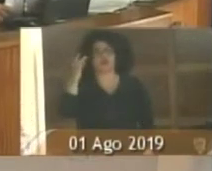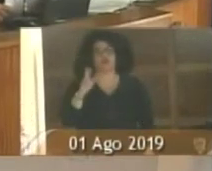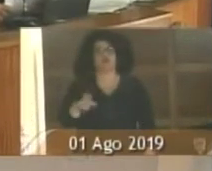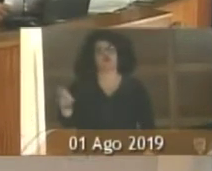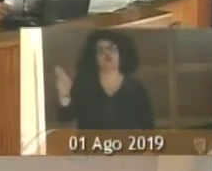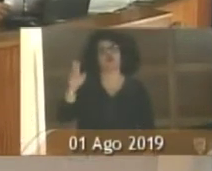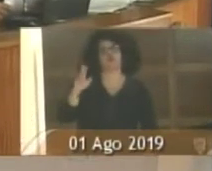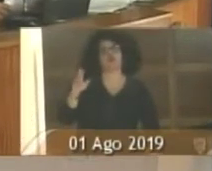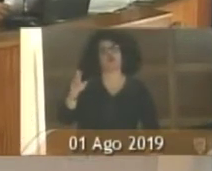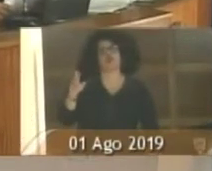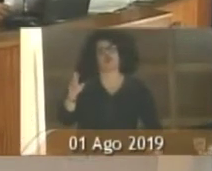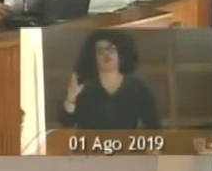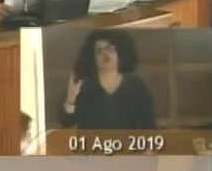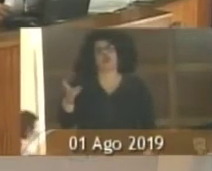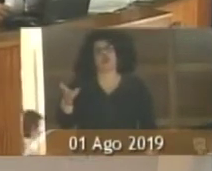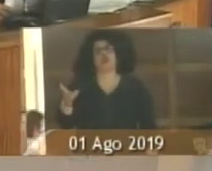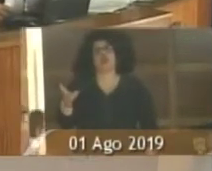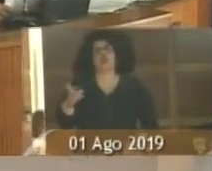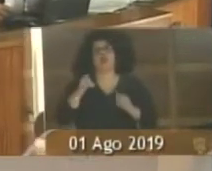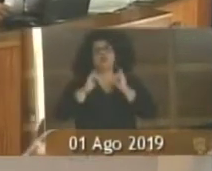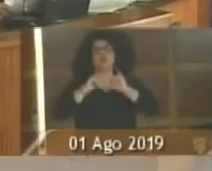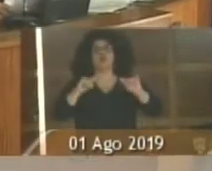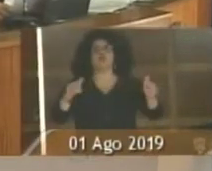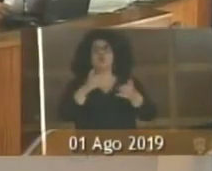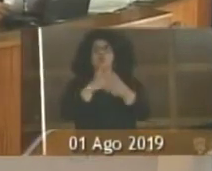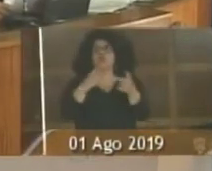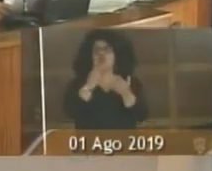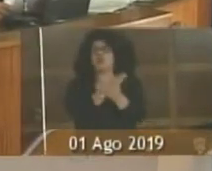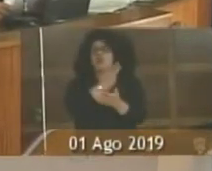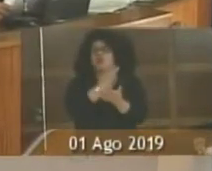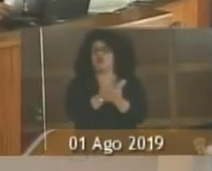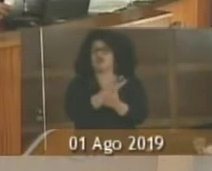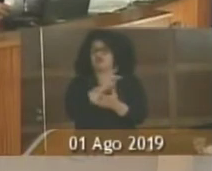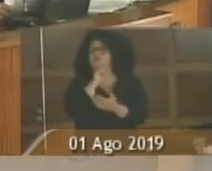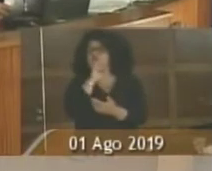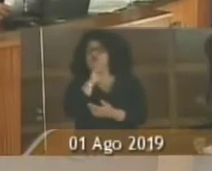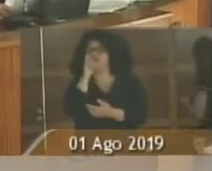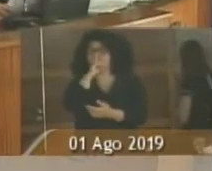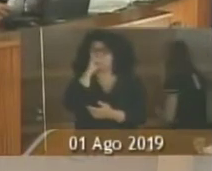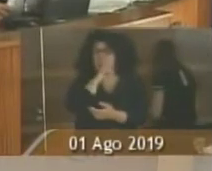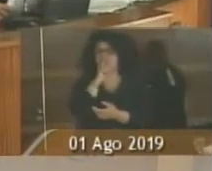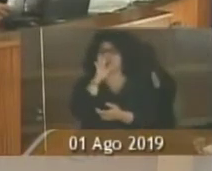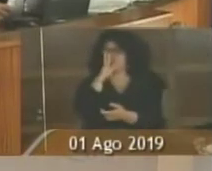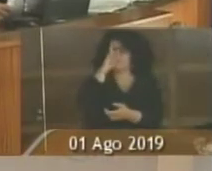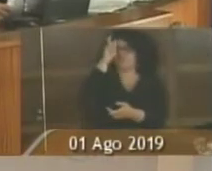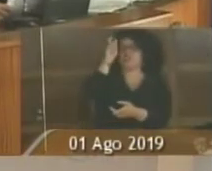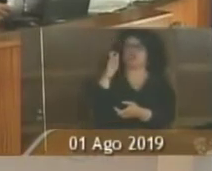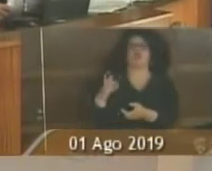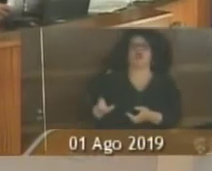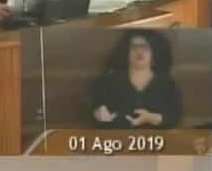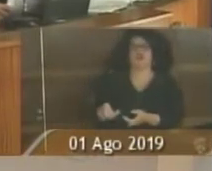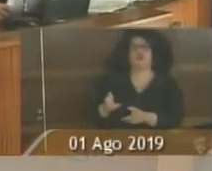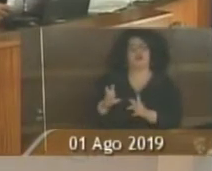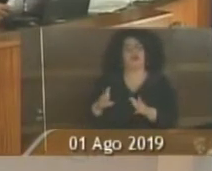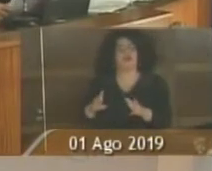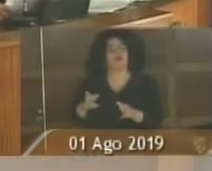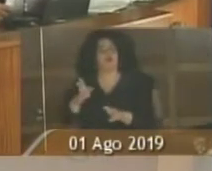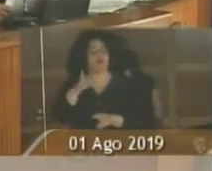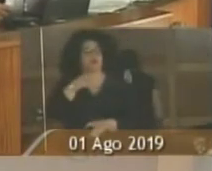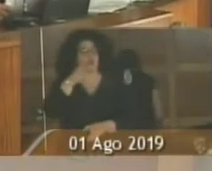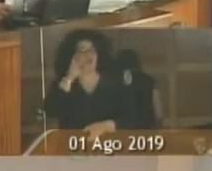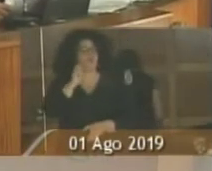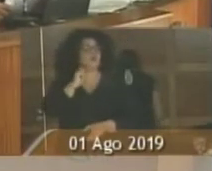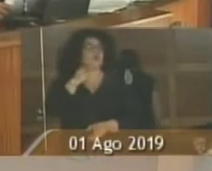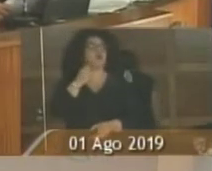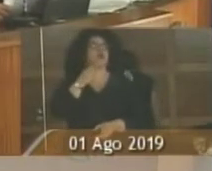para divulgar coisas ruins, para divulgar coisas enganosas, e cada um possa... Como o vereador é fiscal de